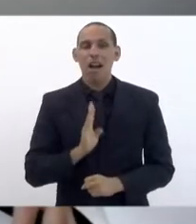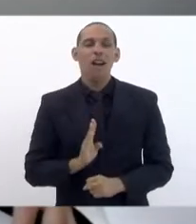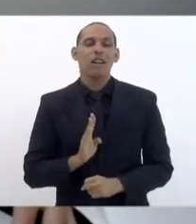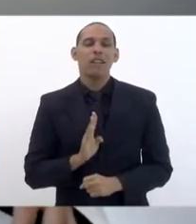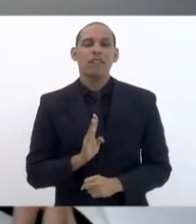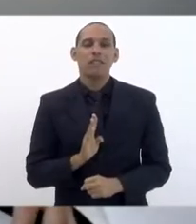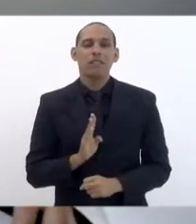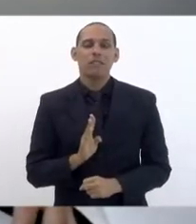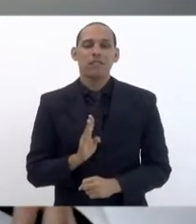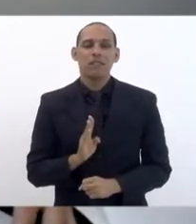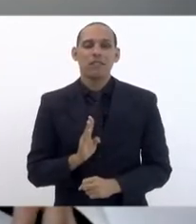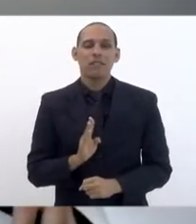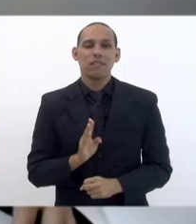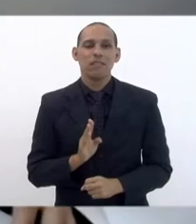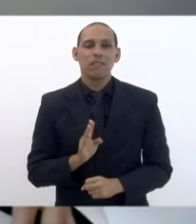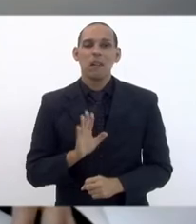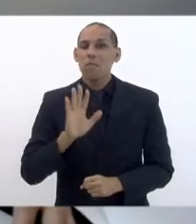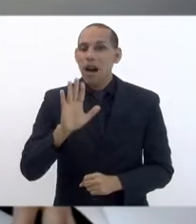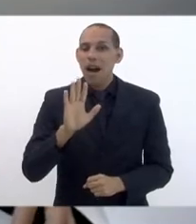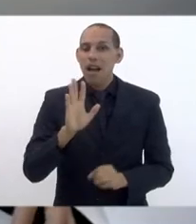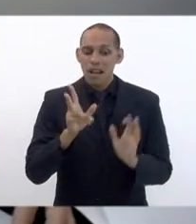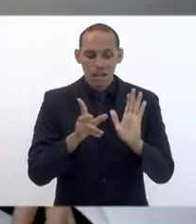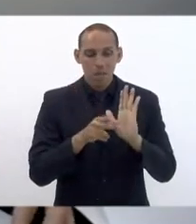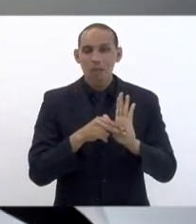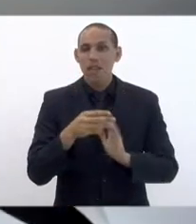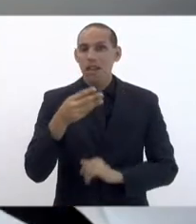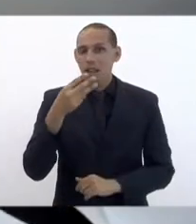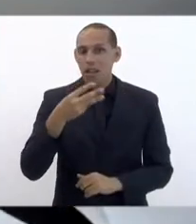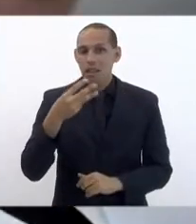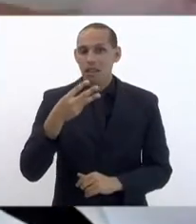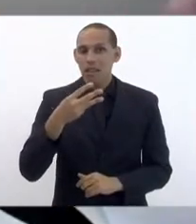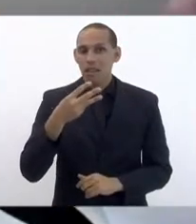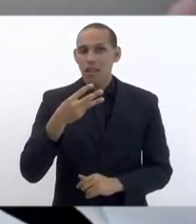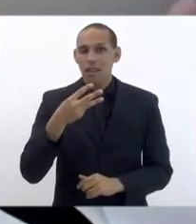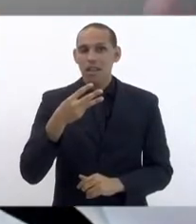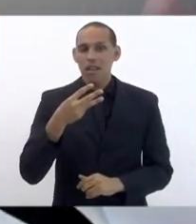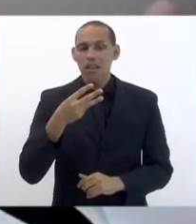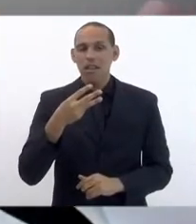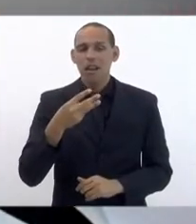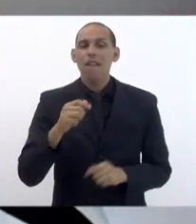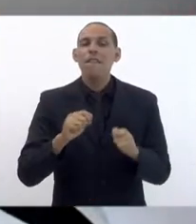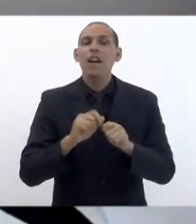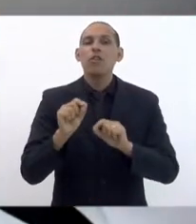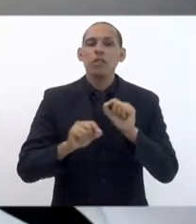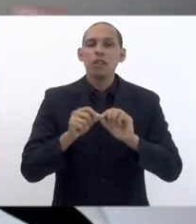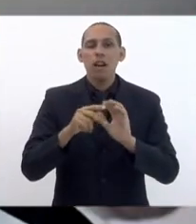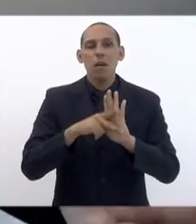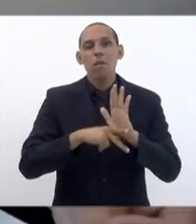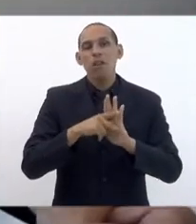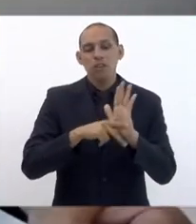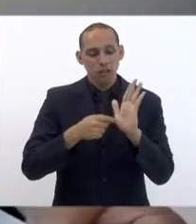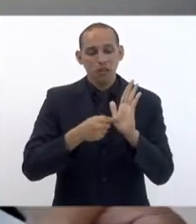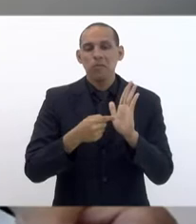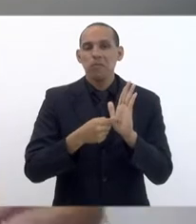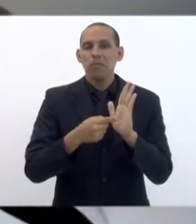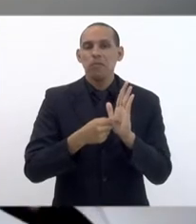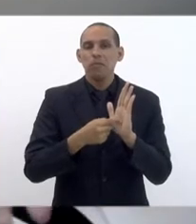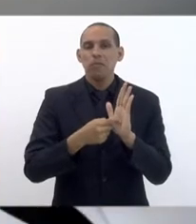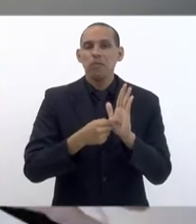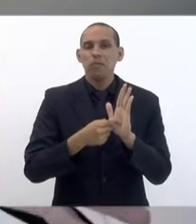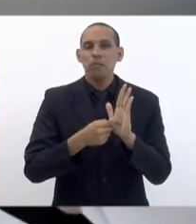verdade, a emenda número 3, ela relativiza o projeto de lei porque torna esse